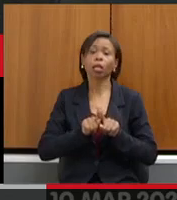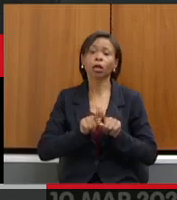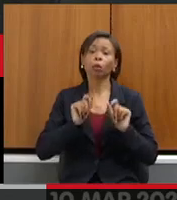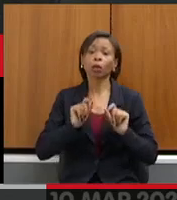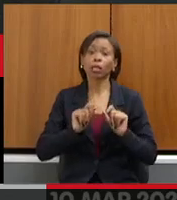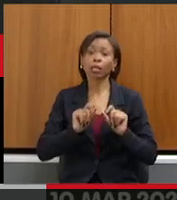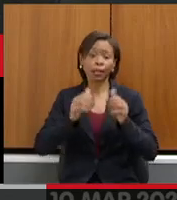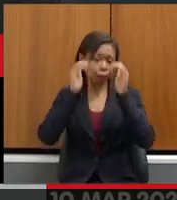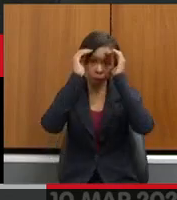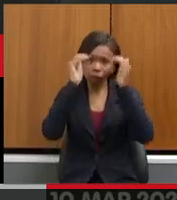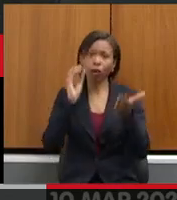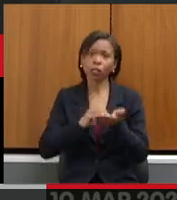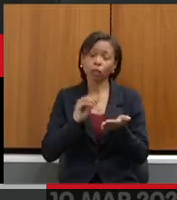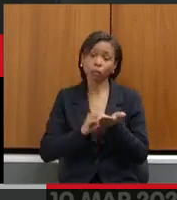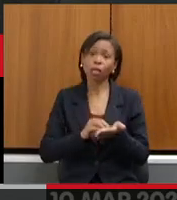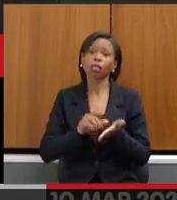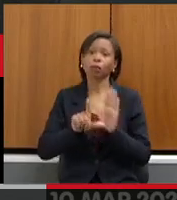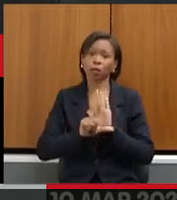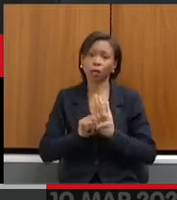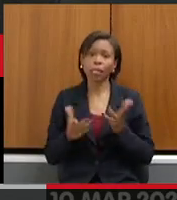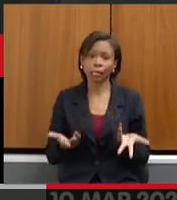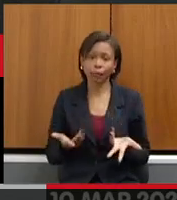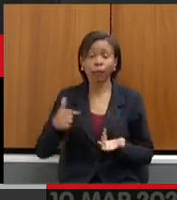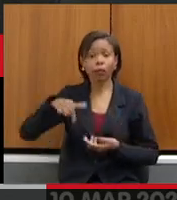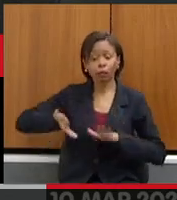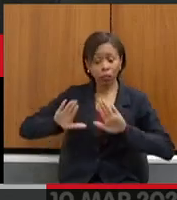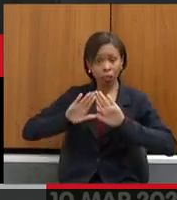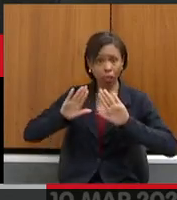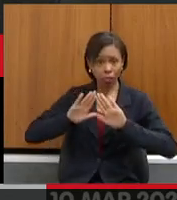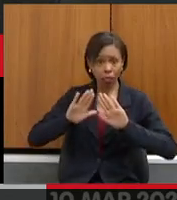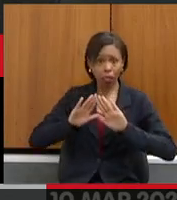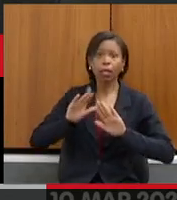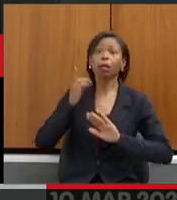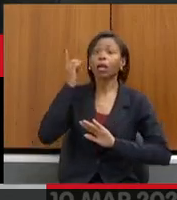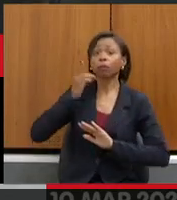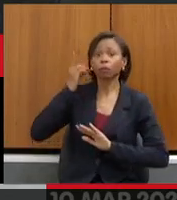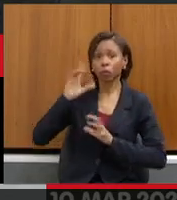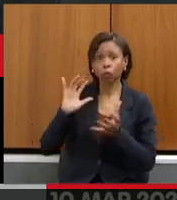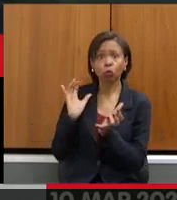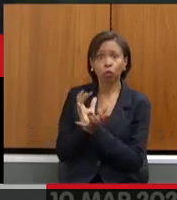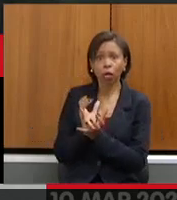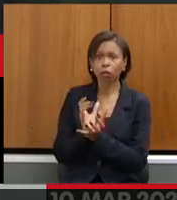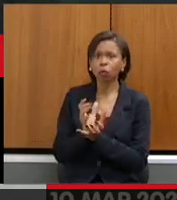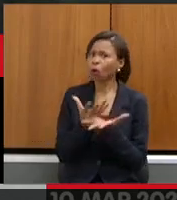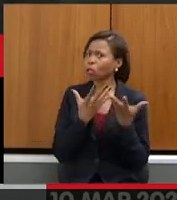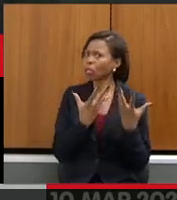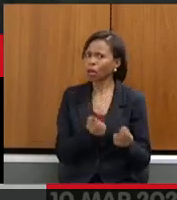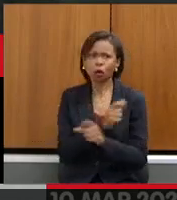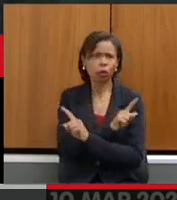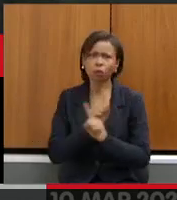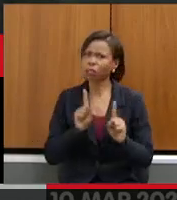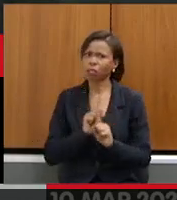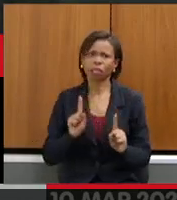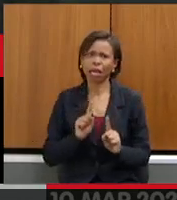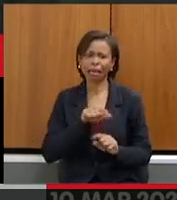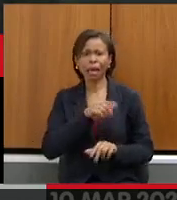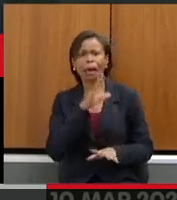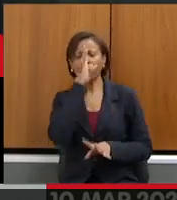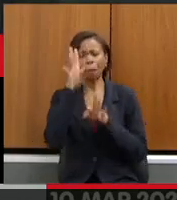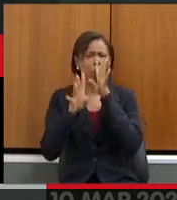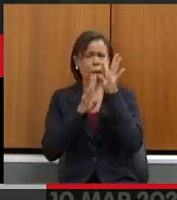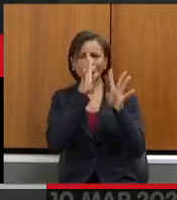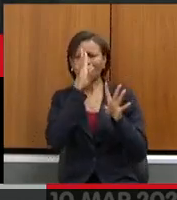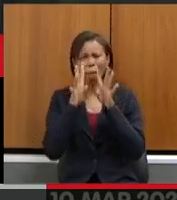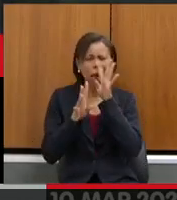bidade administrativa O parlamento Mineiro através dos seus deputados não irão se contentar com essa conversinha